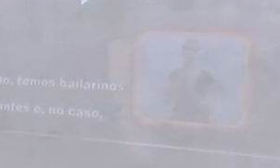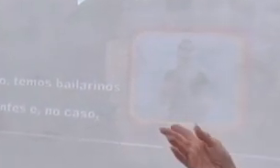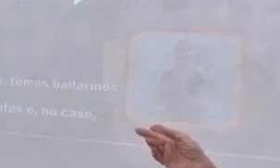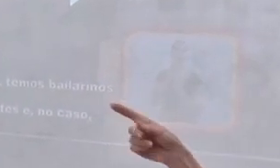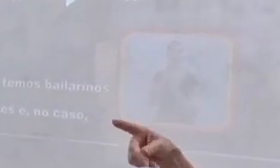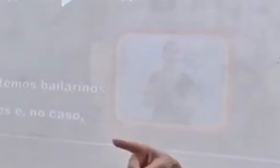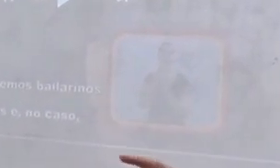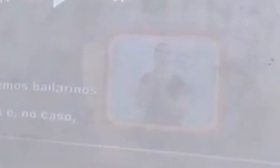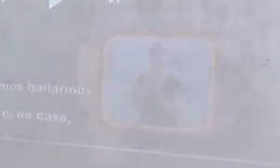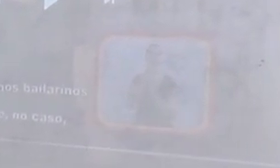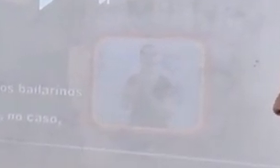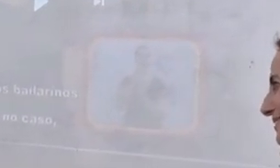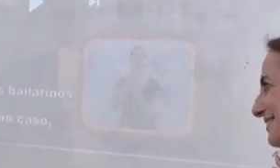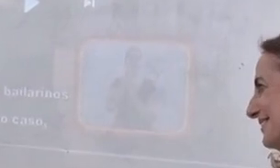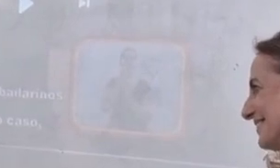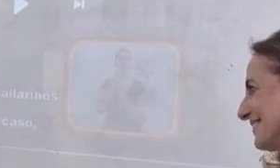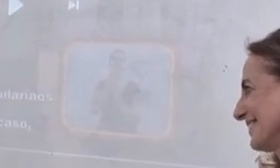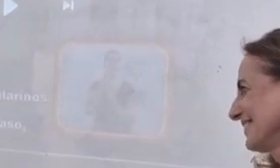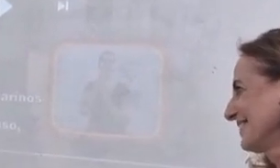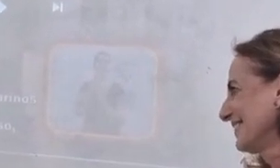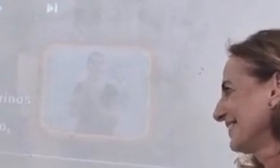Ah, depois, Lu, você se apresenta.